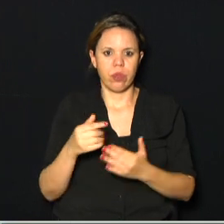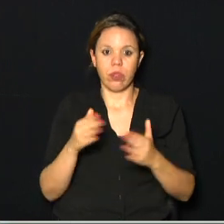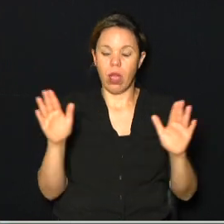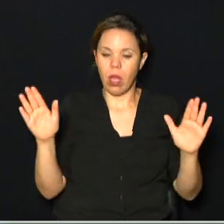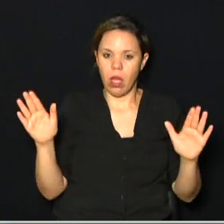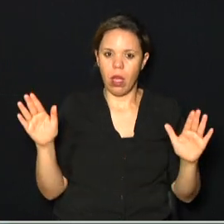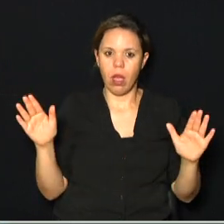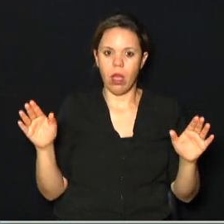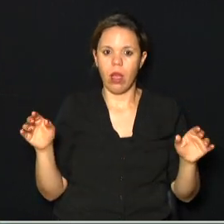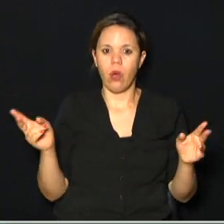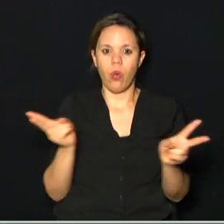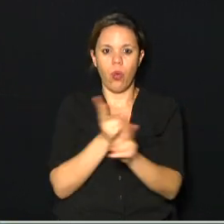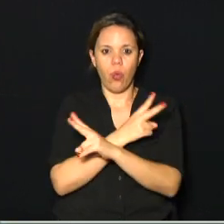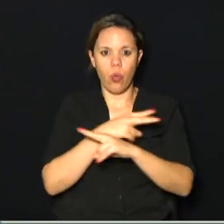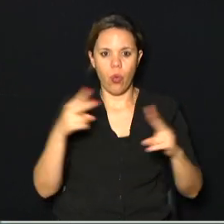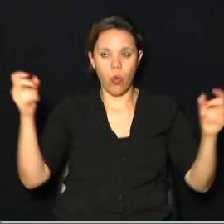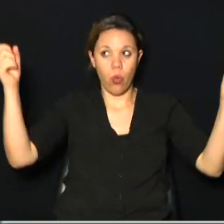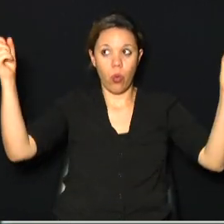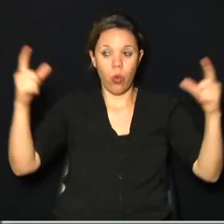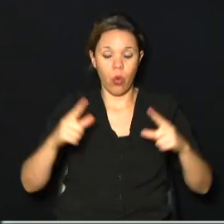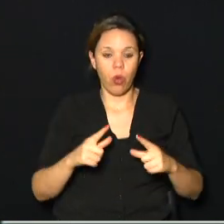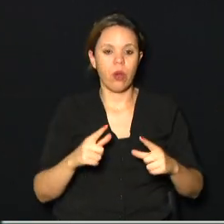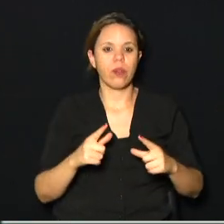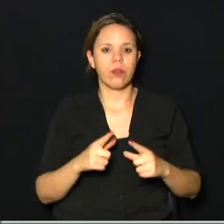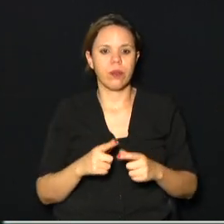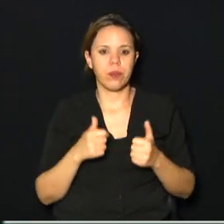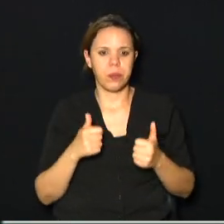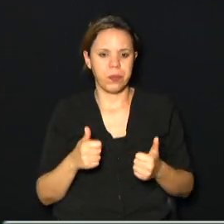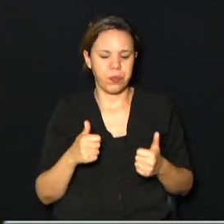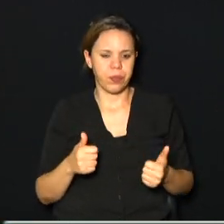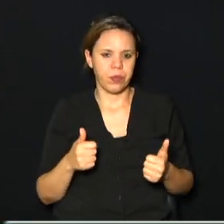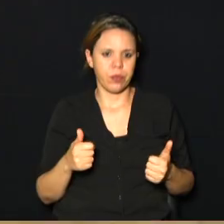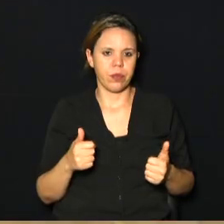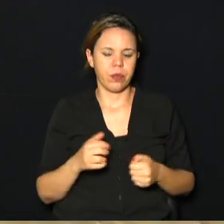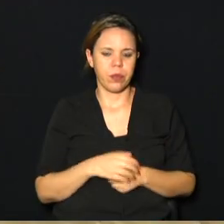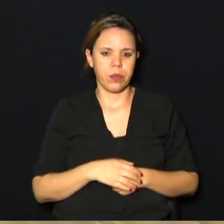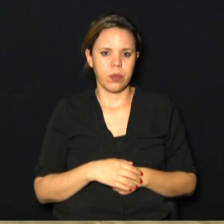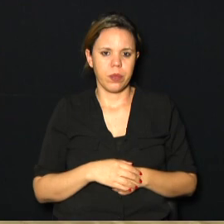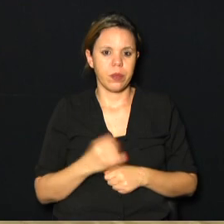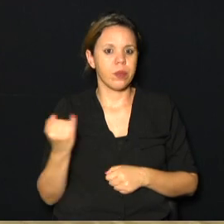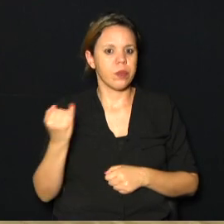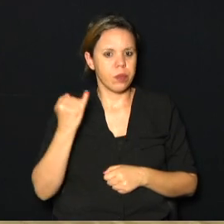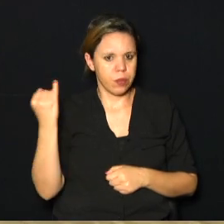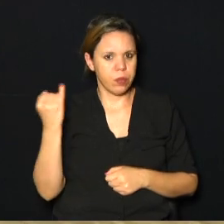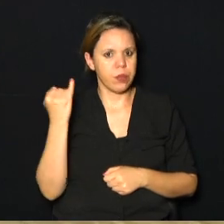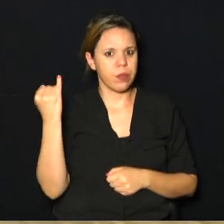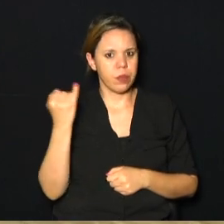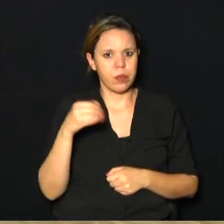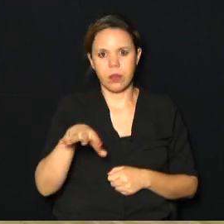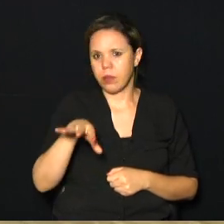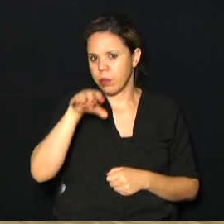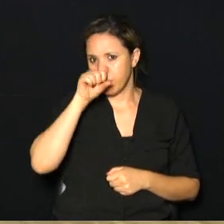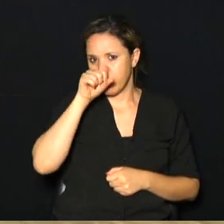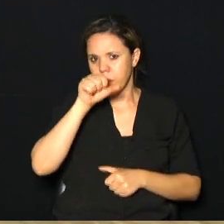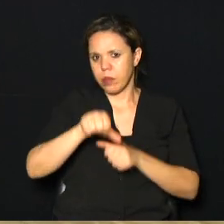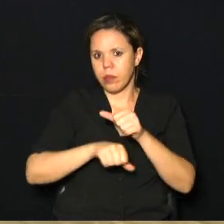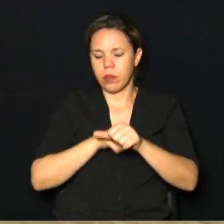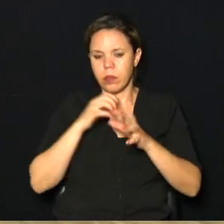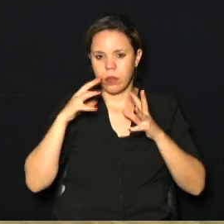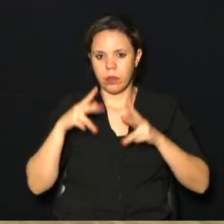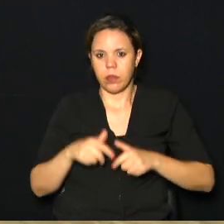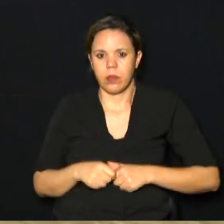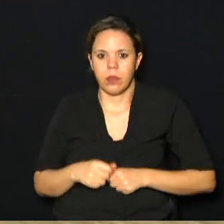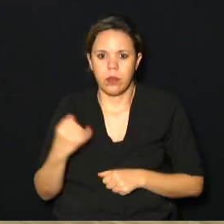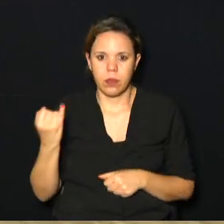abrir, arejar, deixar entrar luz solar, né? Ventilar, né, doutora? Porque isso é importante também, esse ar renovado, né?